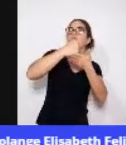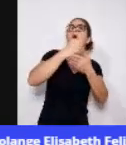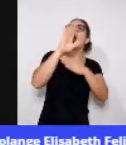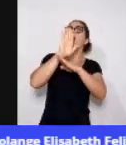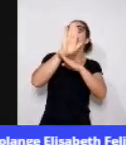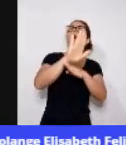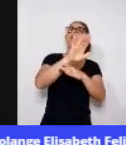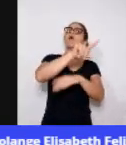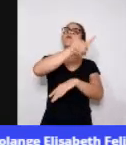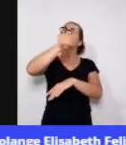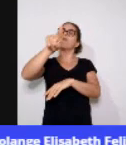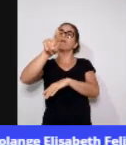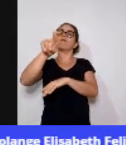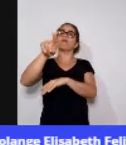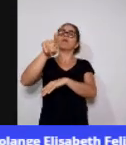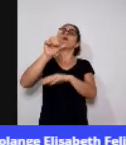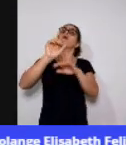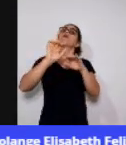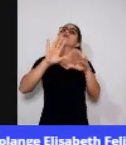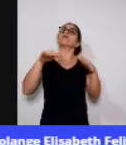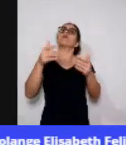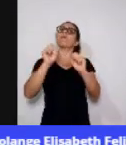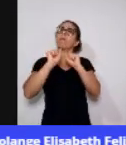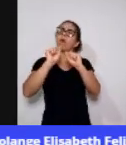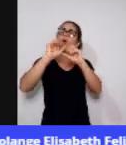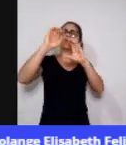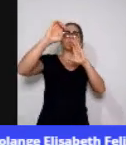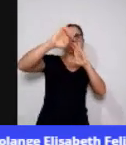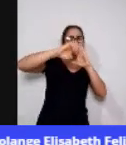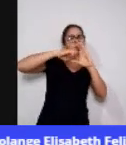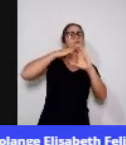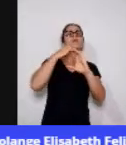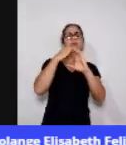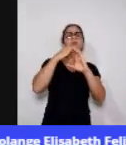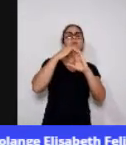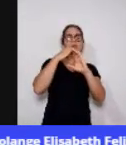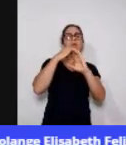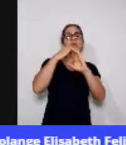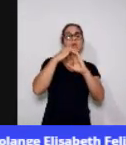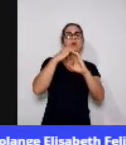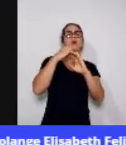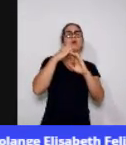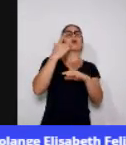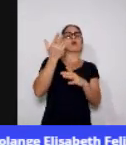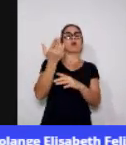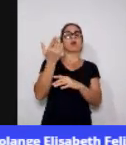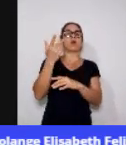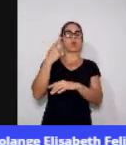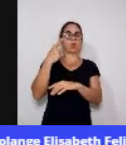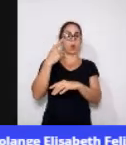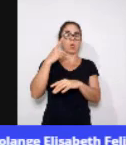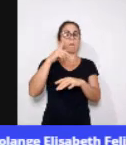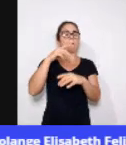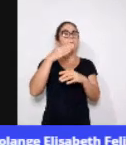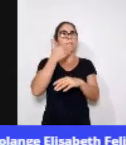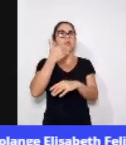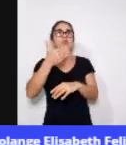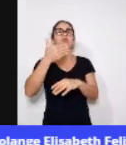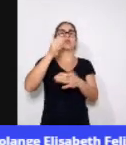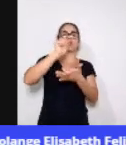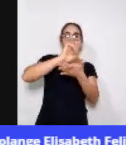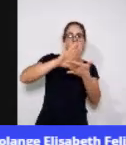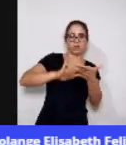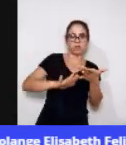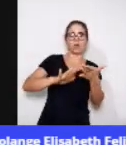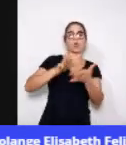e-mail edfisica.rem pedindo atividades ou sugestões de formação para a gente